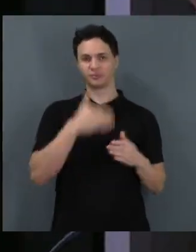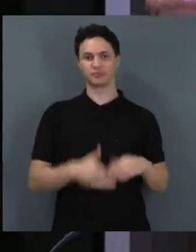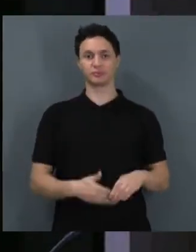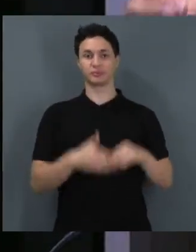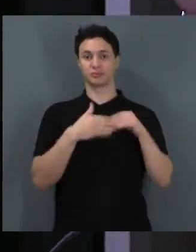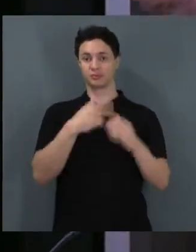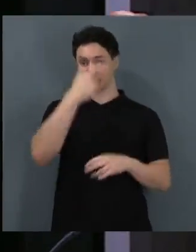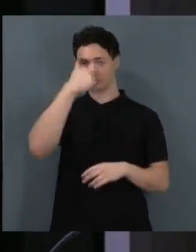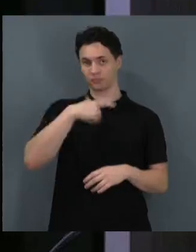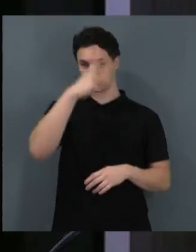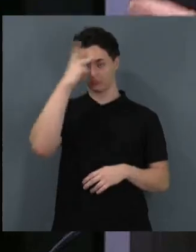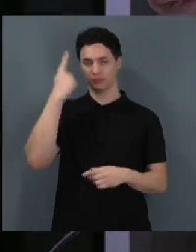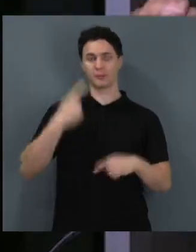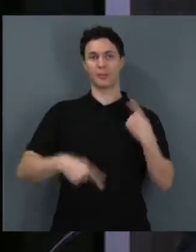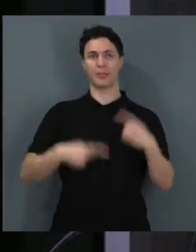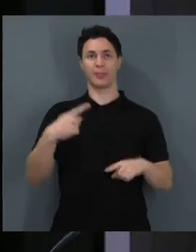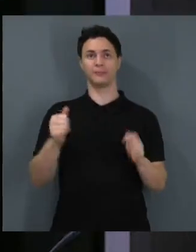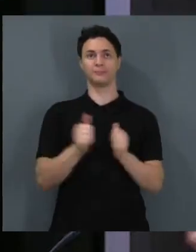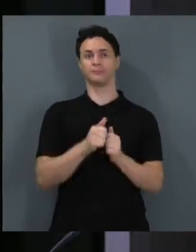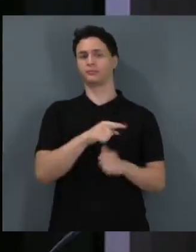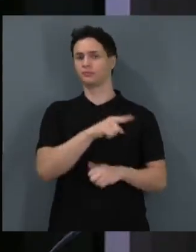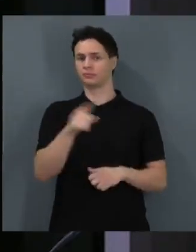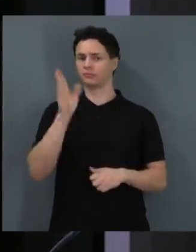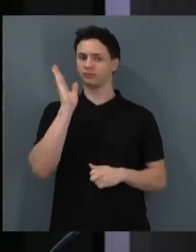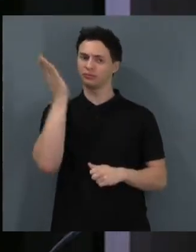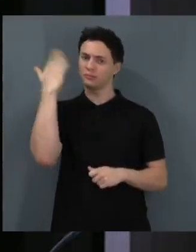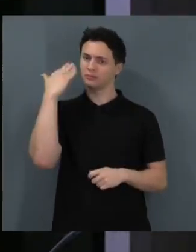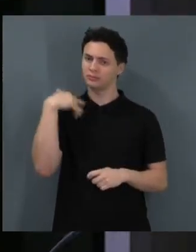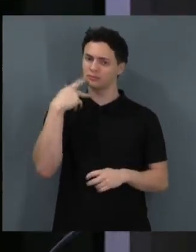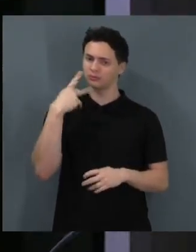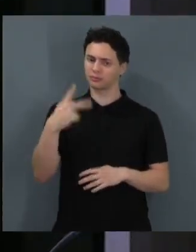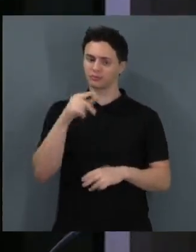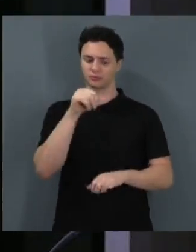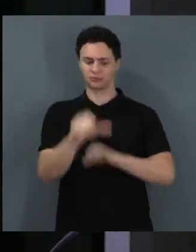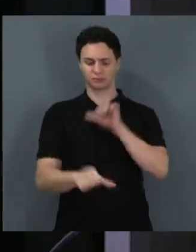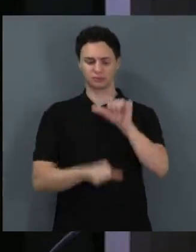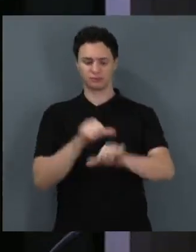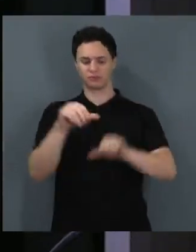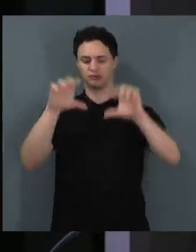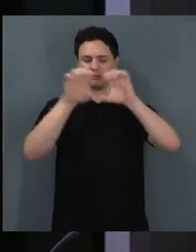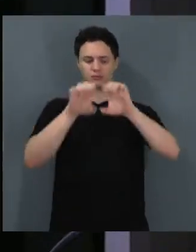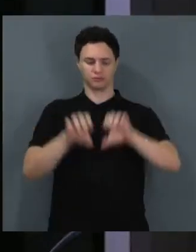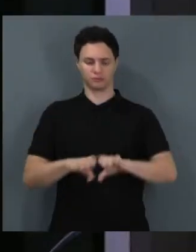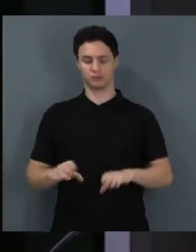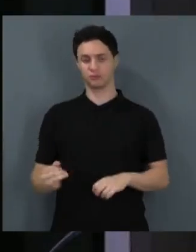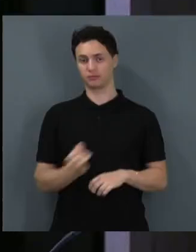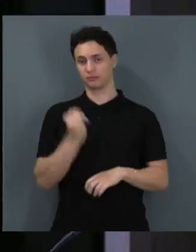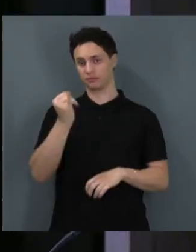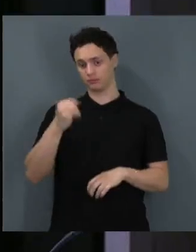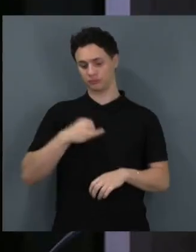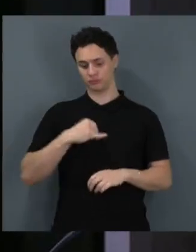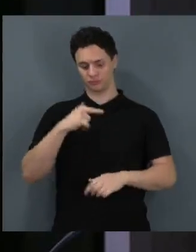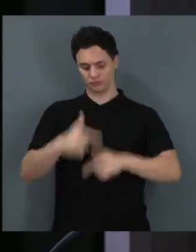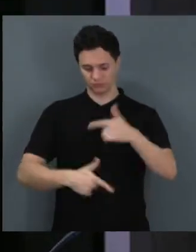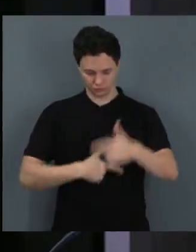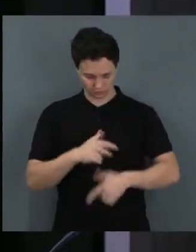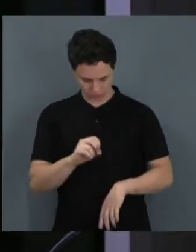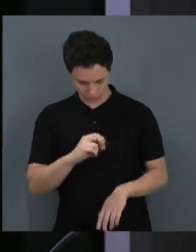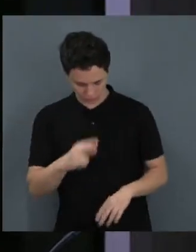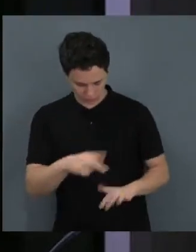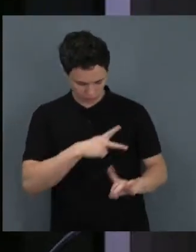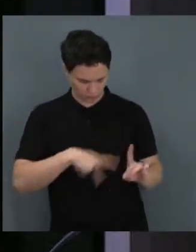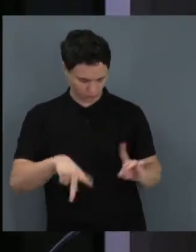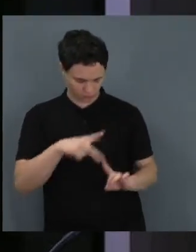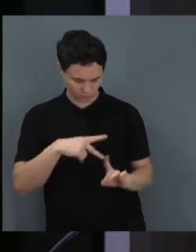que discutiu com os senhores em outros momentos reformas estruturais importantes, como a trabalhista e a previdenciária. Dizer